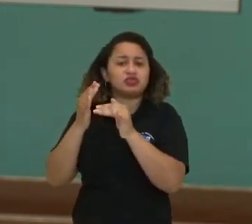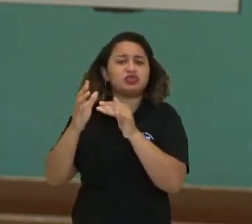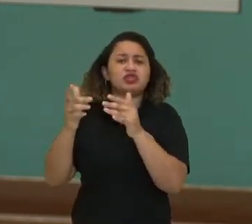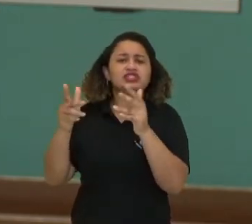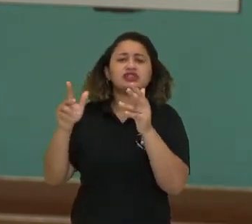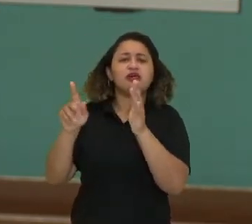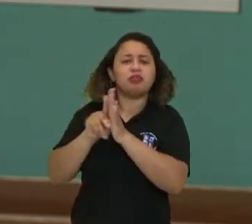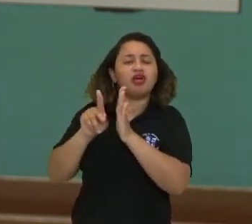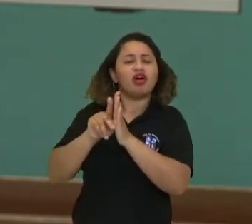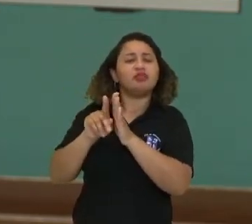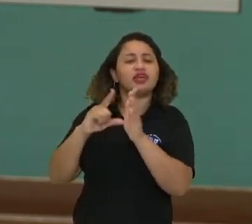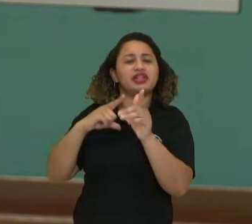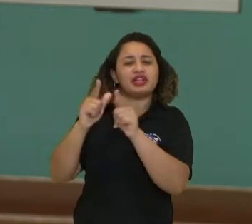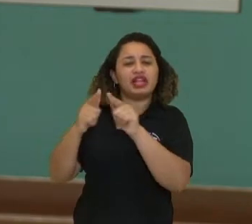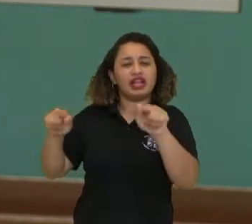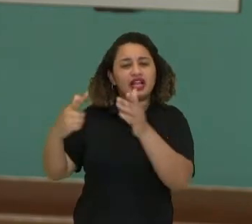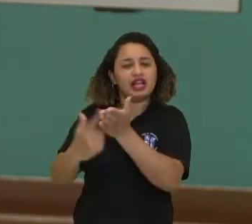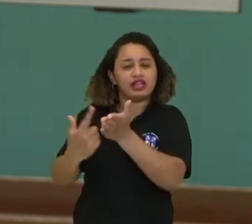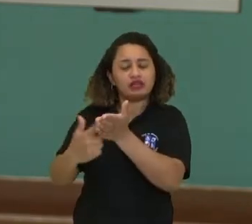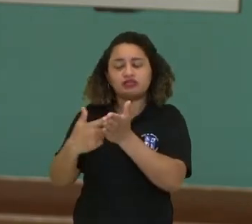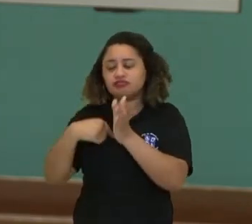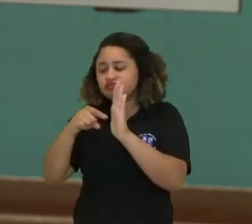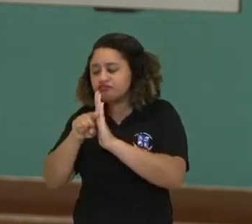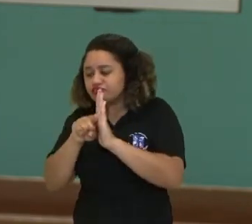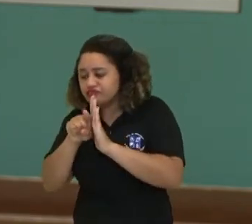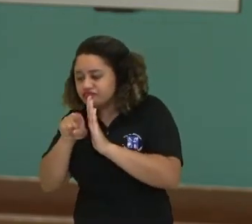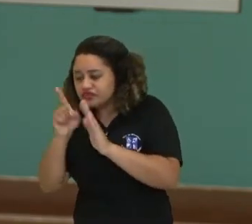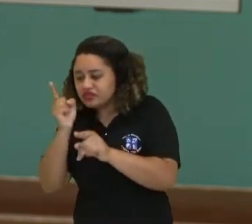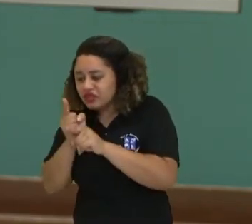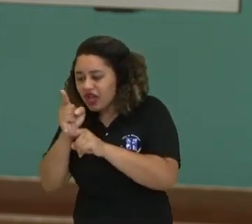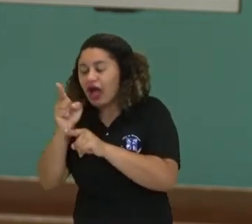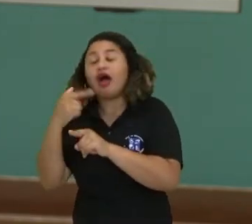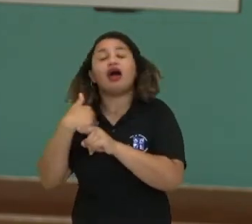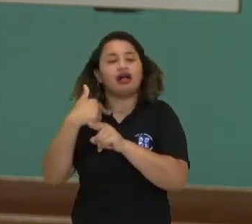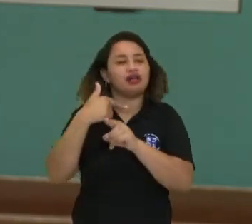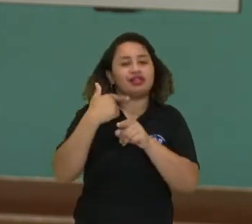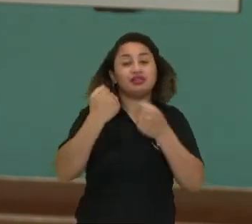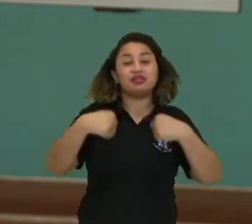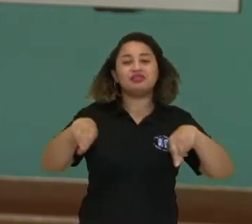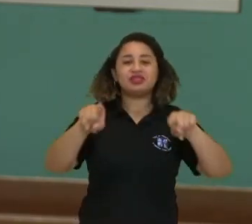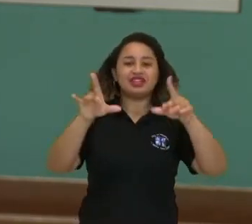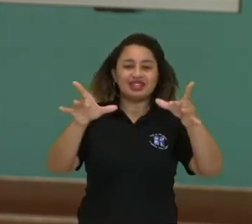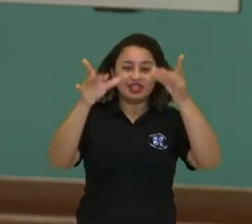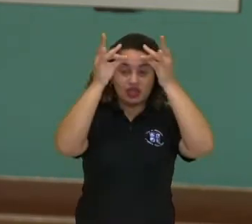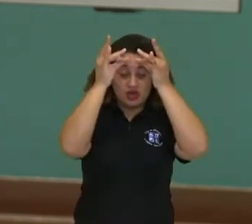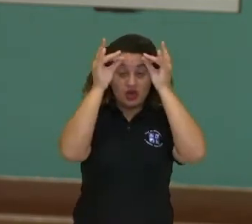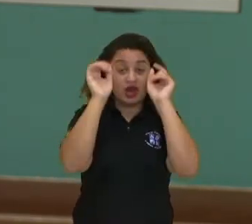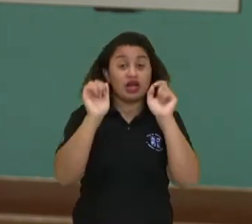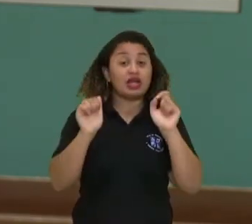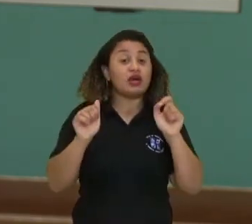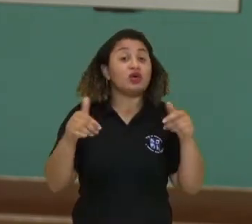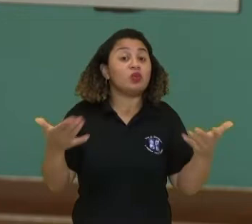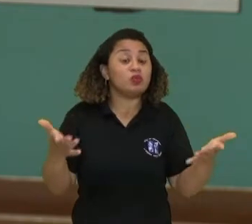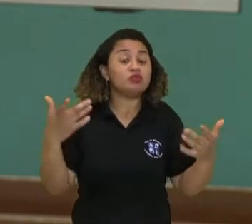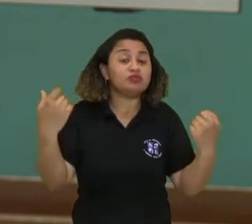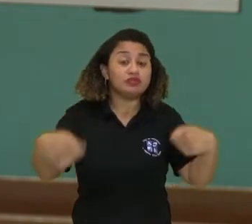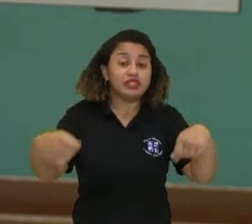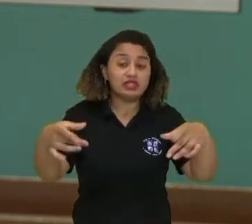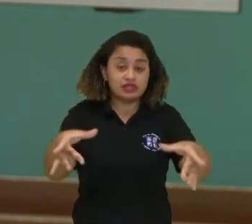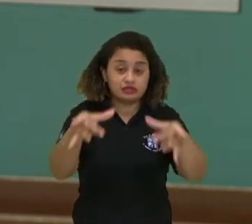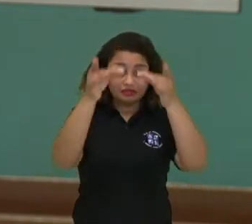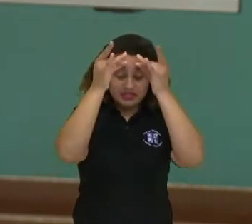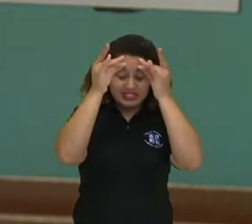gramática Você pode pesquisar como é que se faz então você não precisa decorar isso quando que você precisa decorar se você